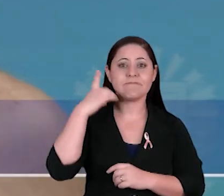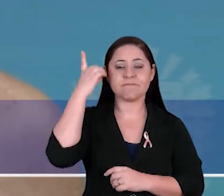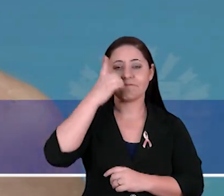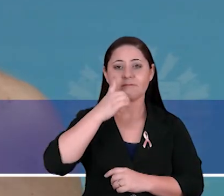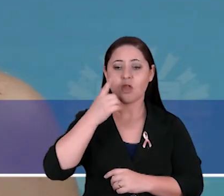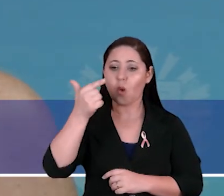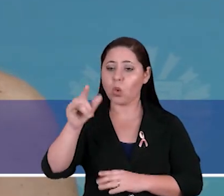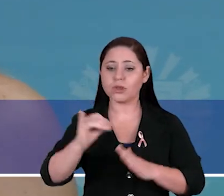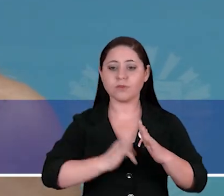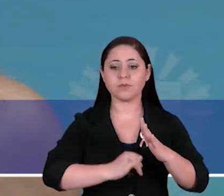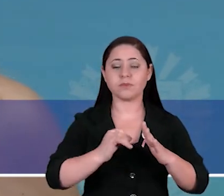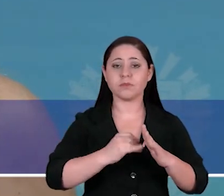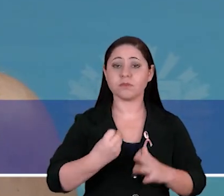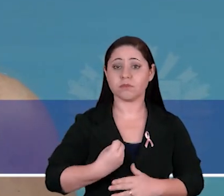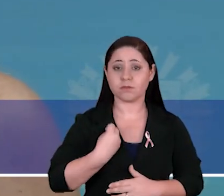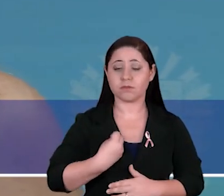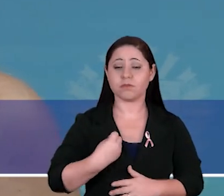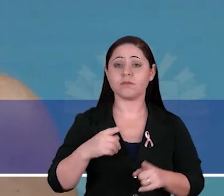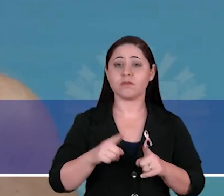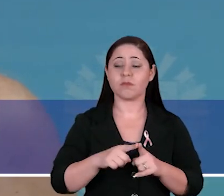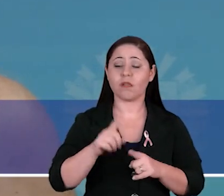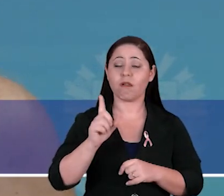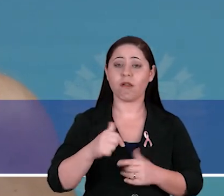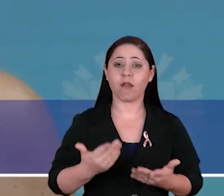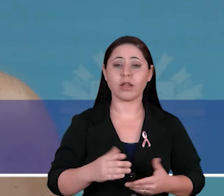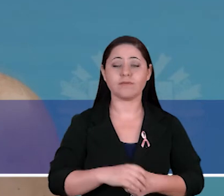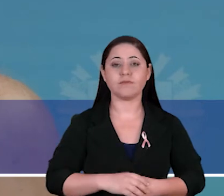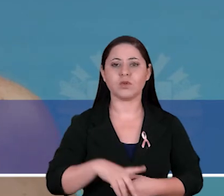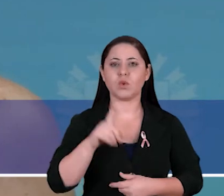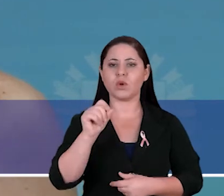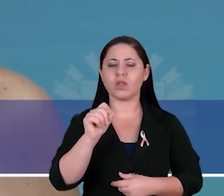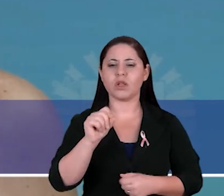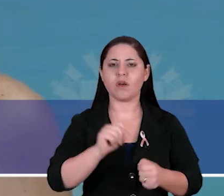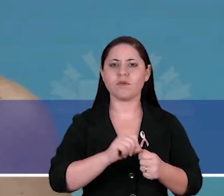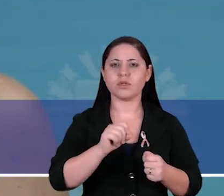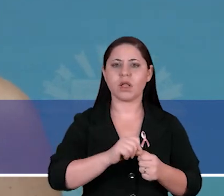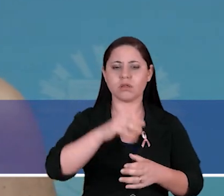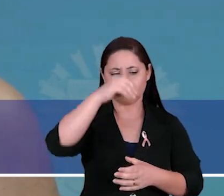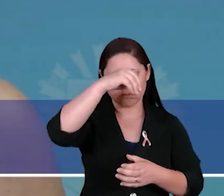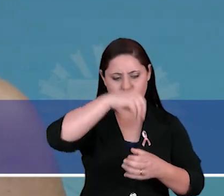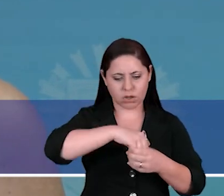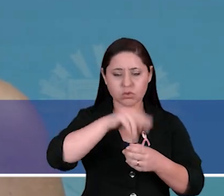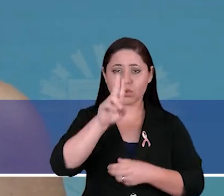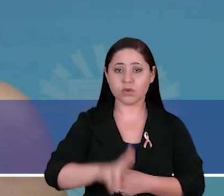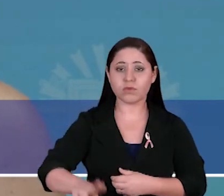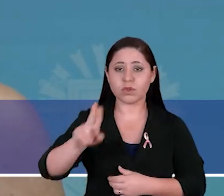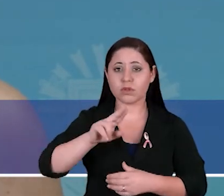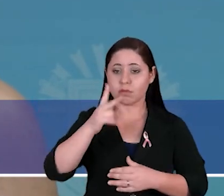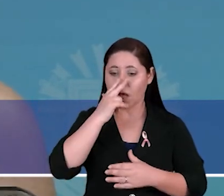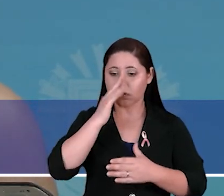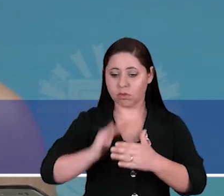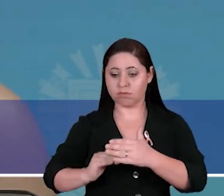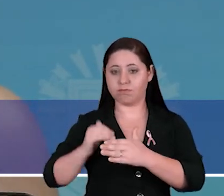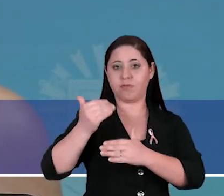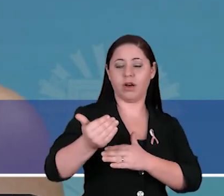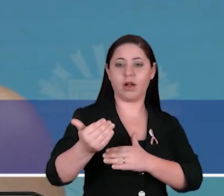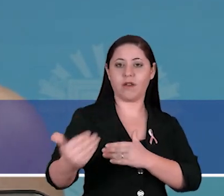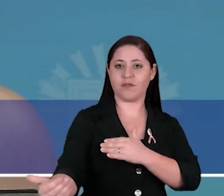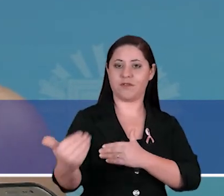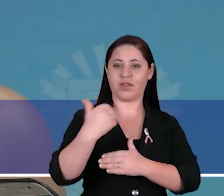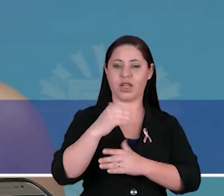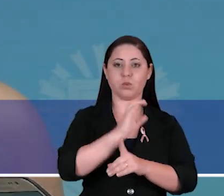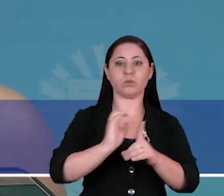comunidade parlamentar ou outras instituições que estão aqui presentes, ou seja, o que a gente está produzindo na universidade está saindo dos muros